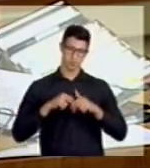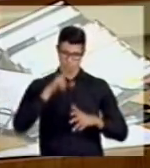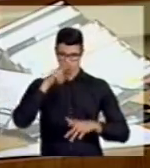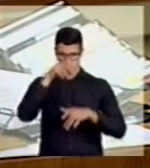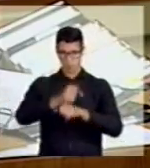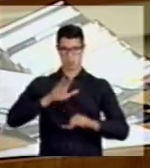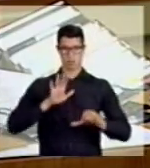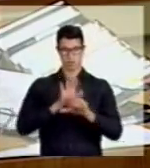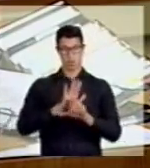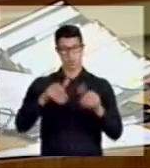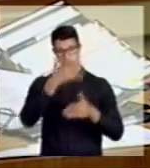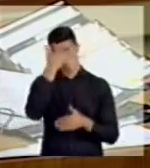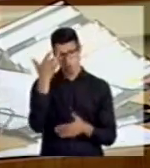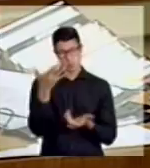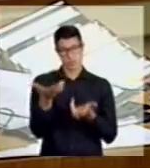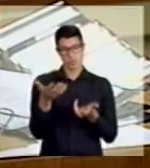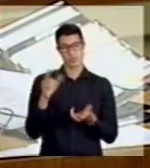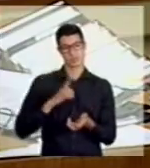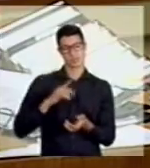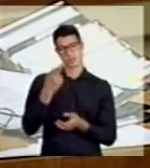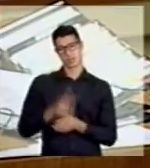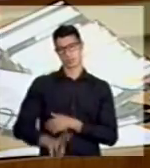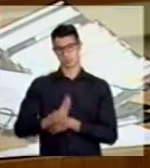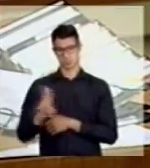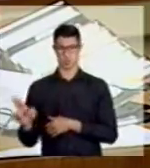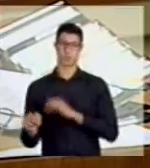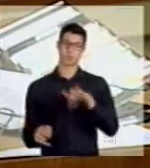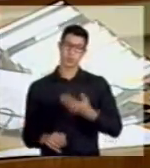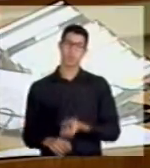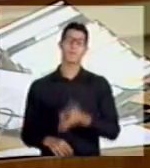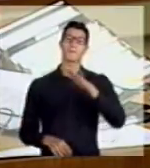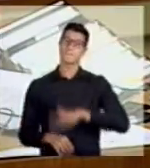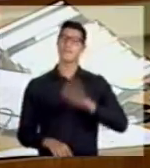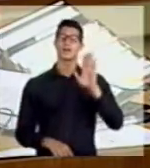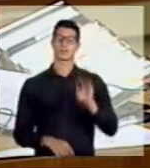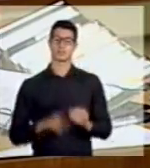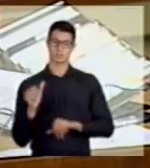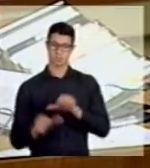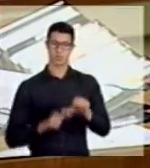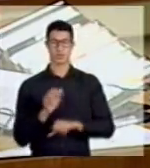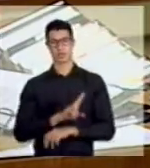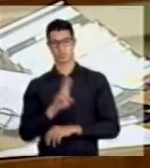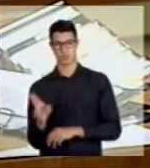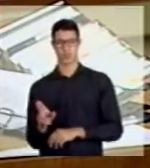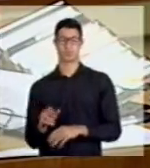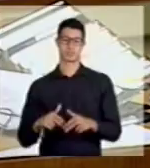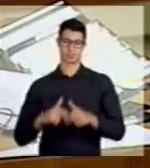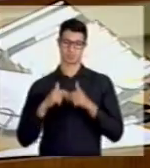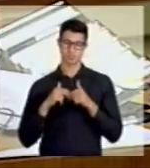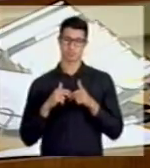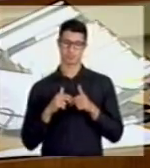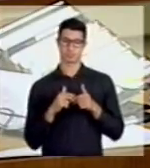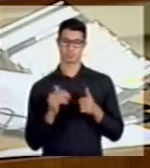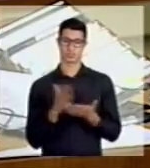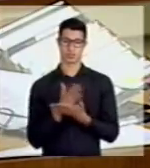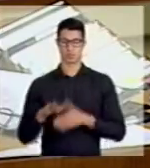quando uma pessoa comum quer alterar o seu nome. Quanto mais, então, mudar o nome em função de